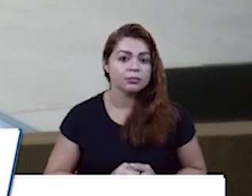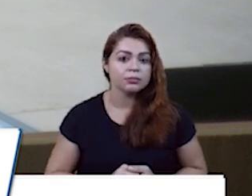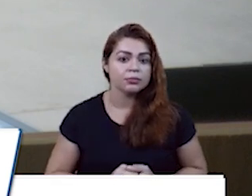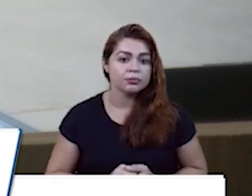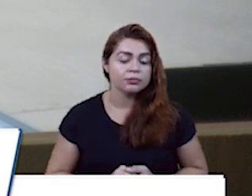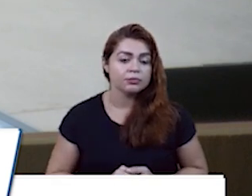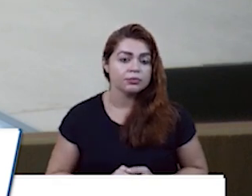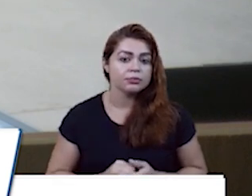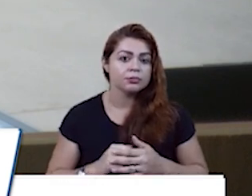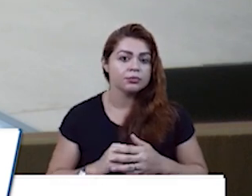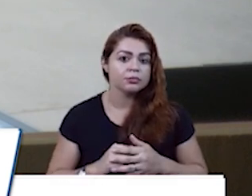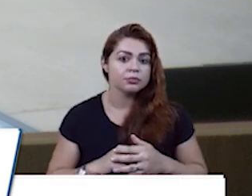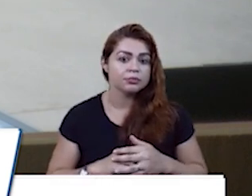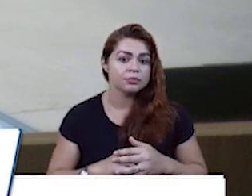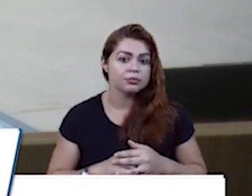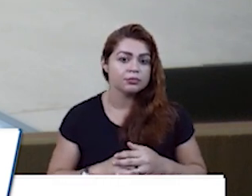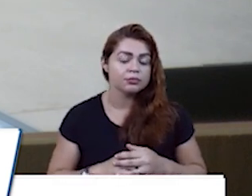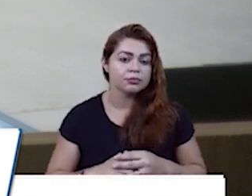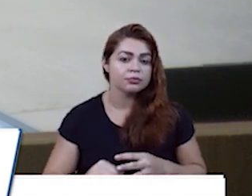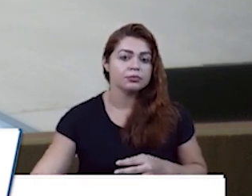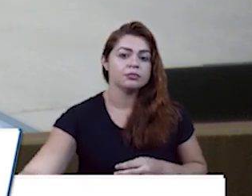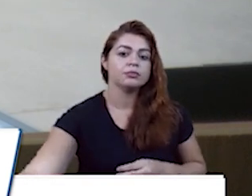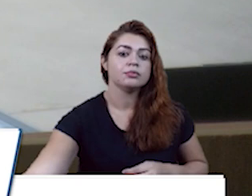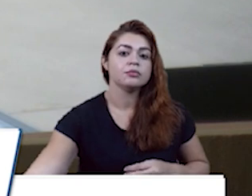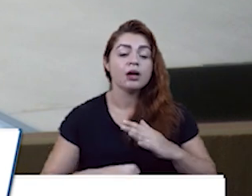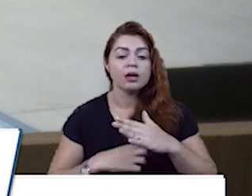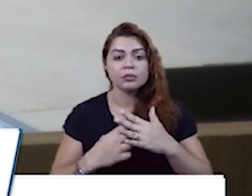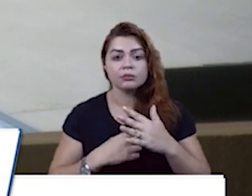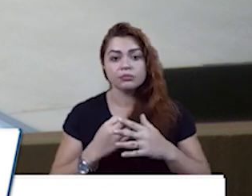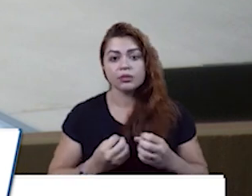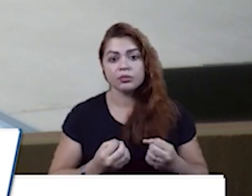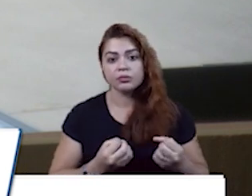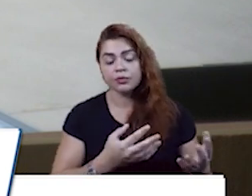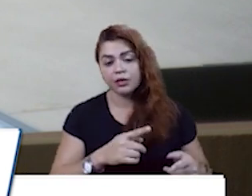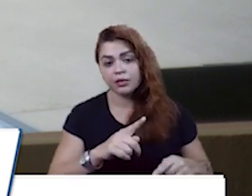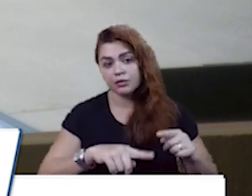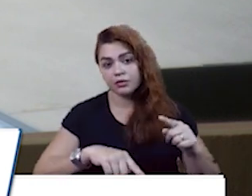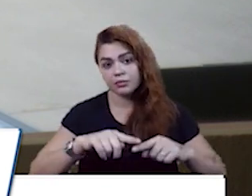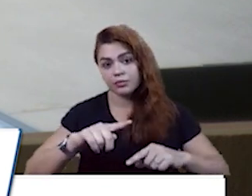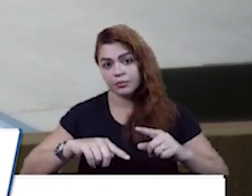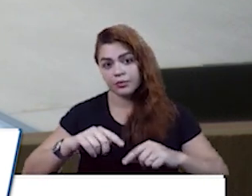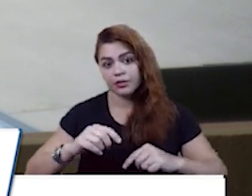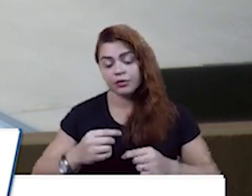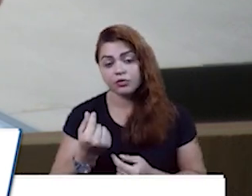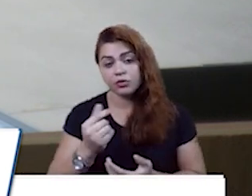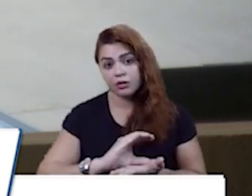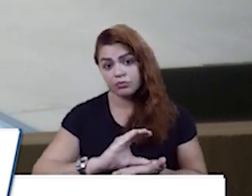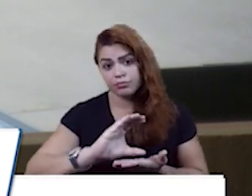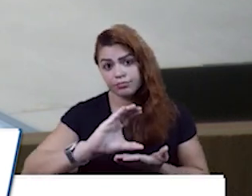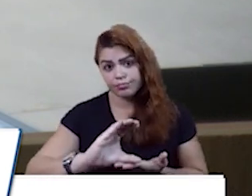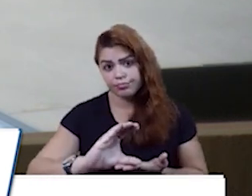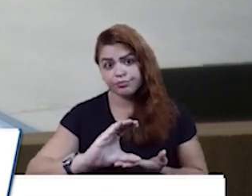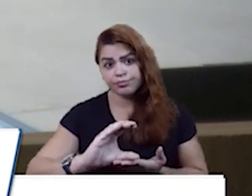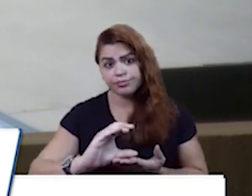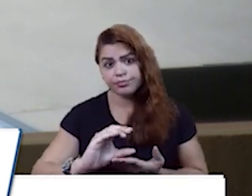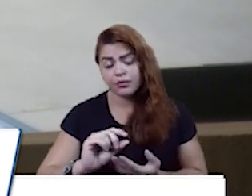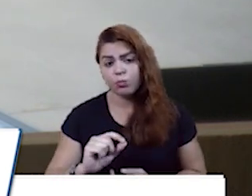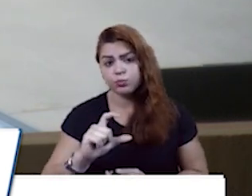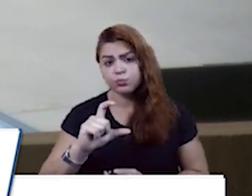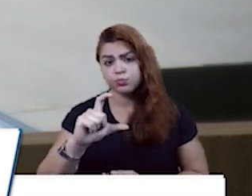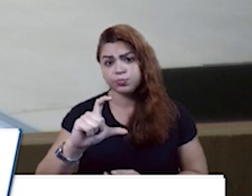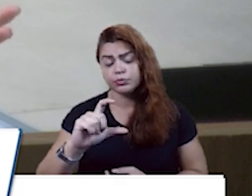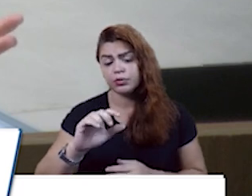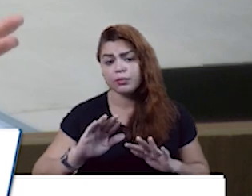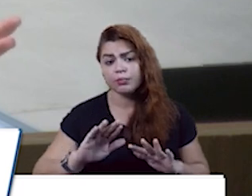porque pago um valor muito alto e os equipamentos não prestam. Simplesmente coloca a cadeira lá, dentro de 2 meses, 3